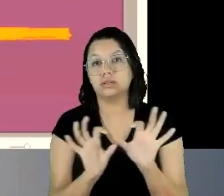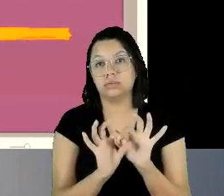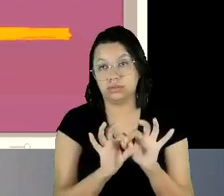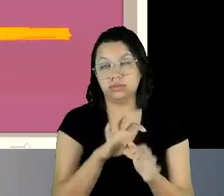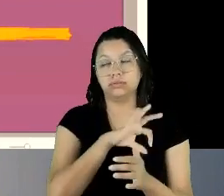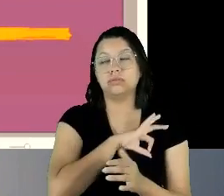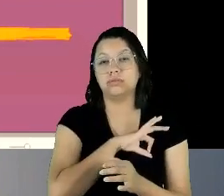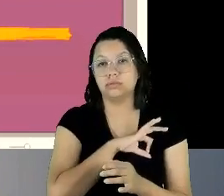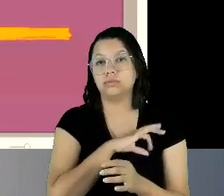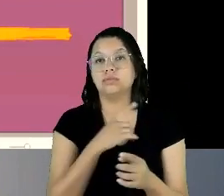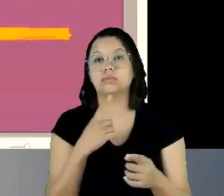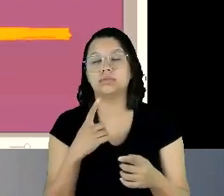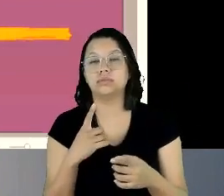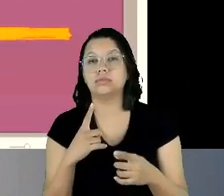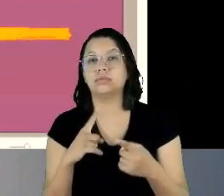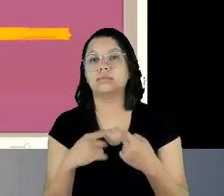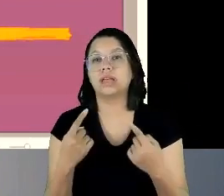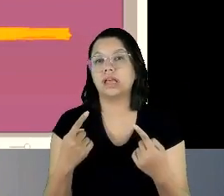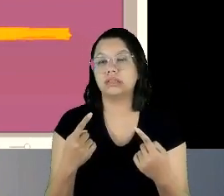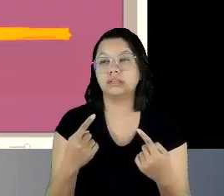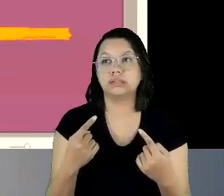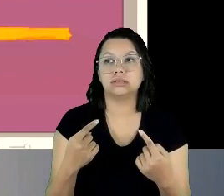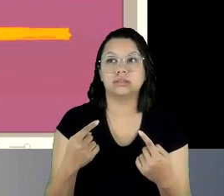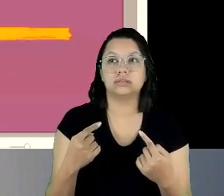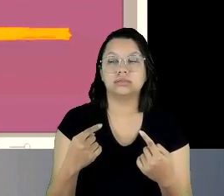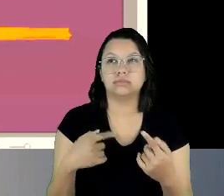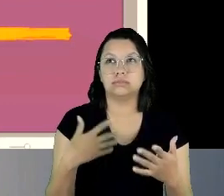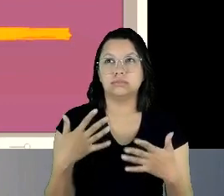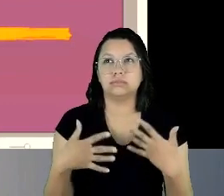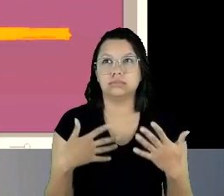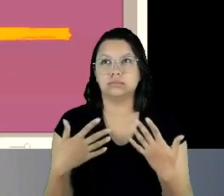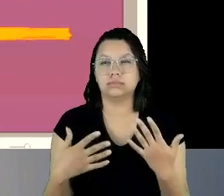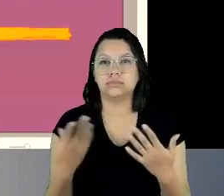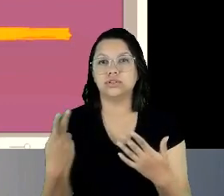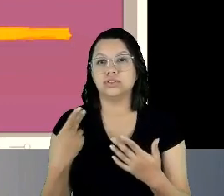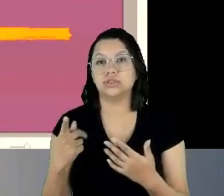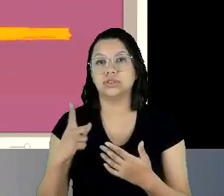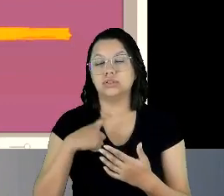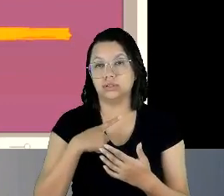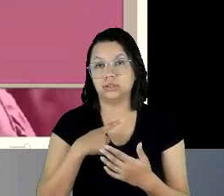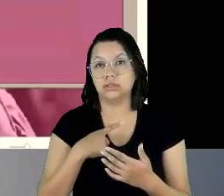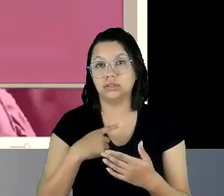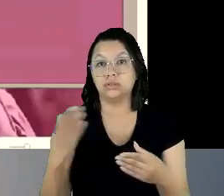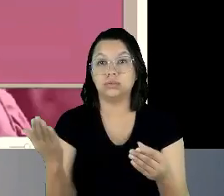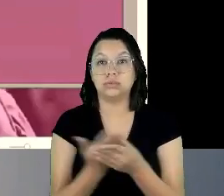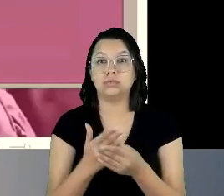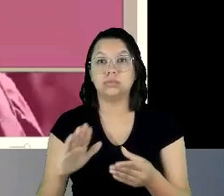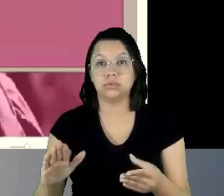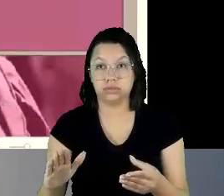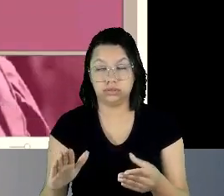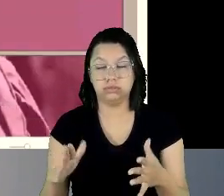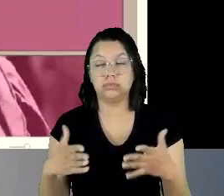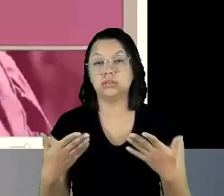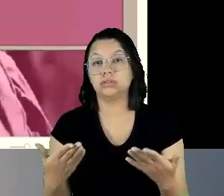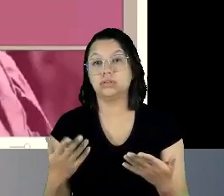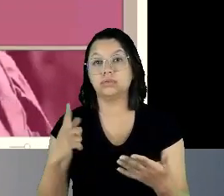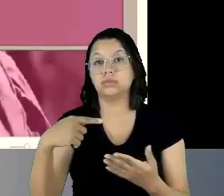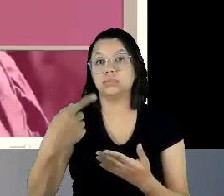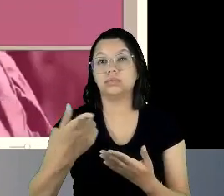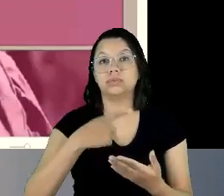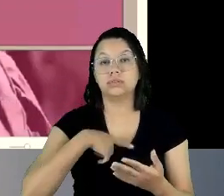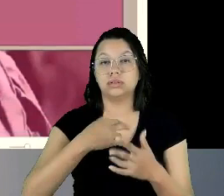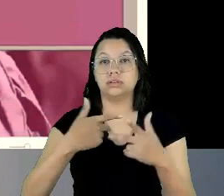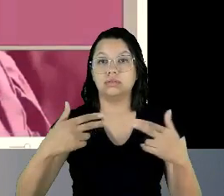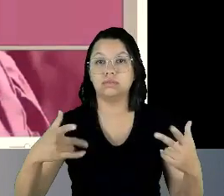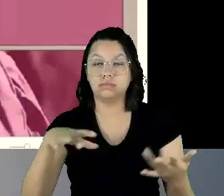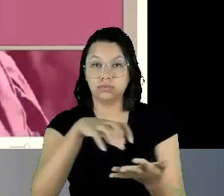conectado com a delegacia, com a polícia, mas que a gente tem o processo disso, né? Então, a gente depois tem